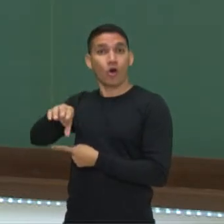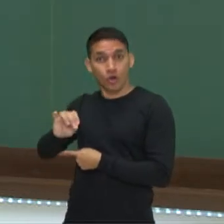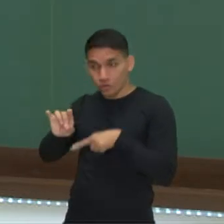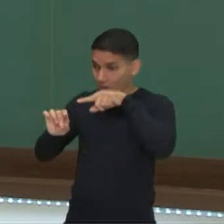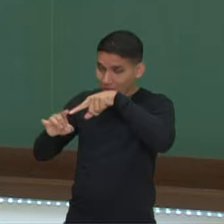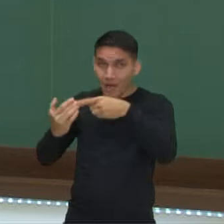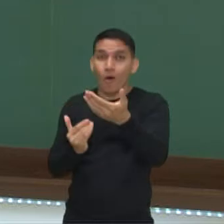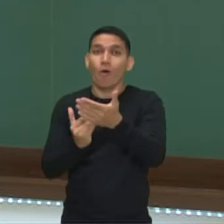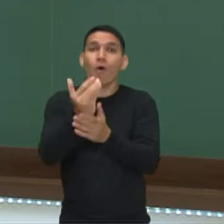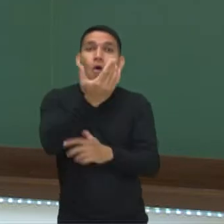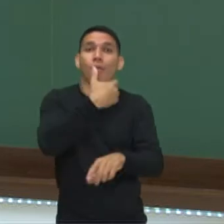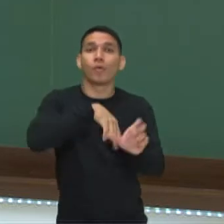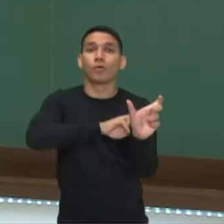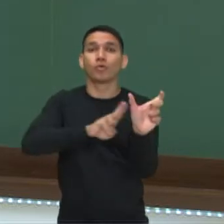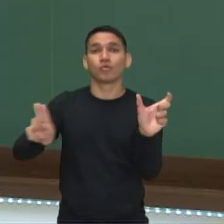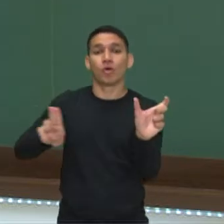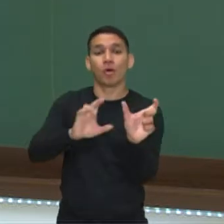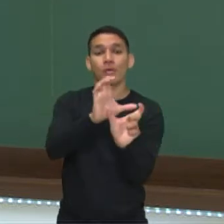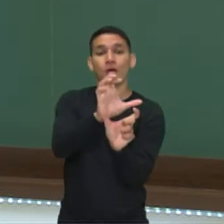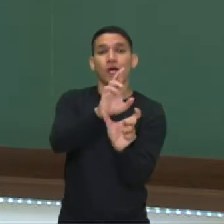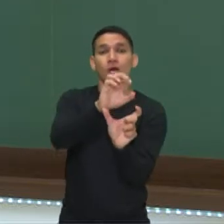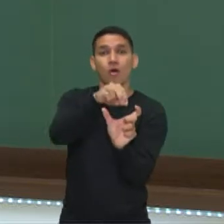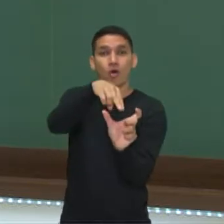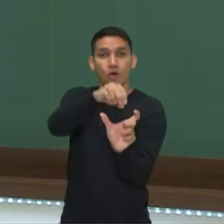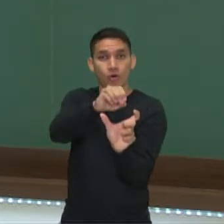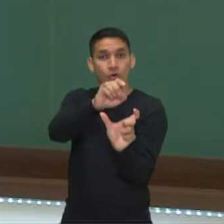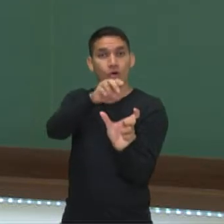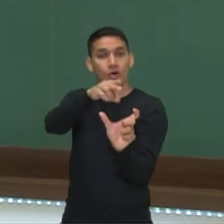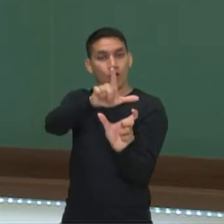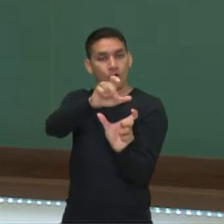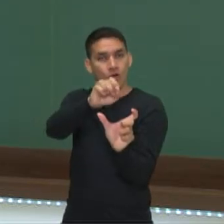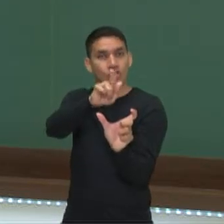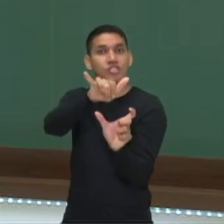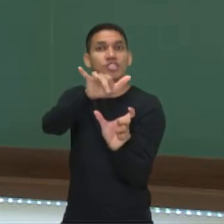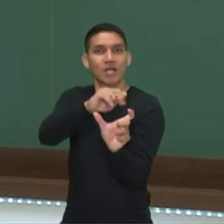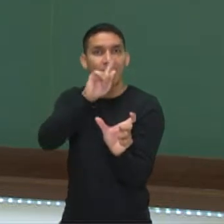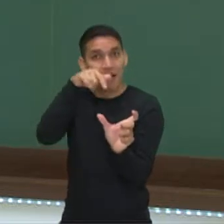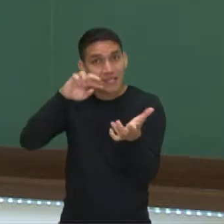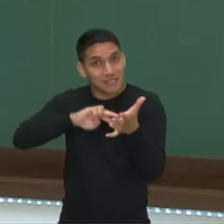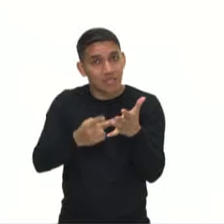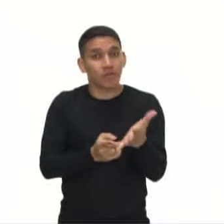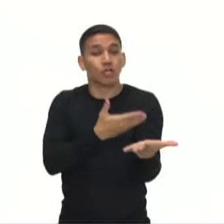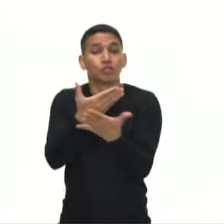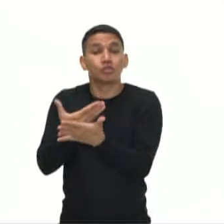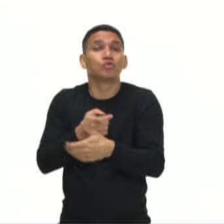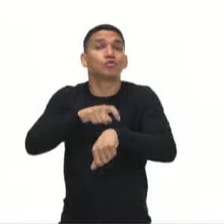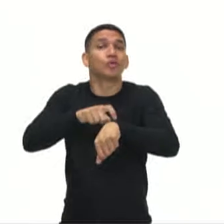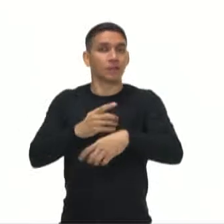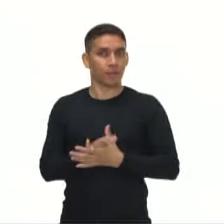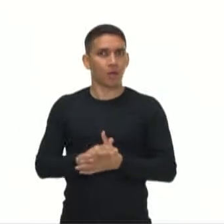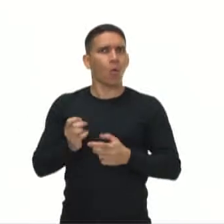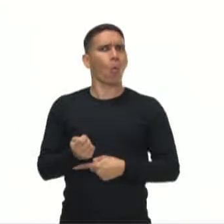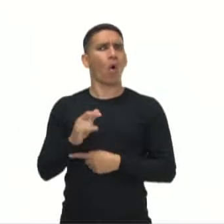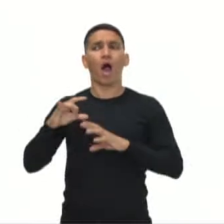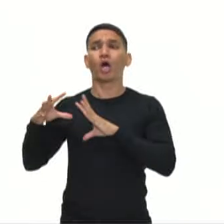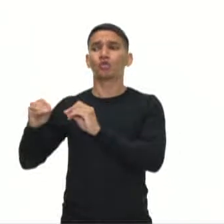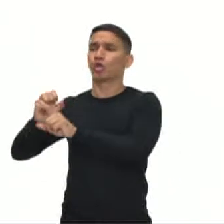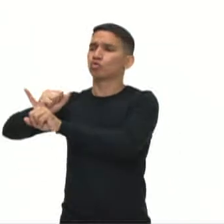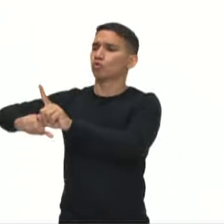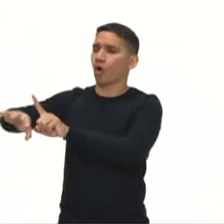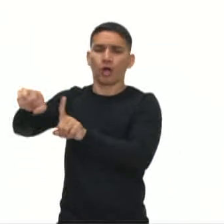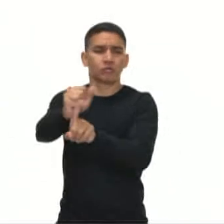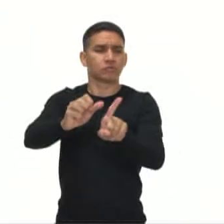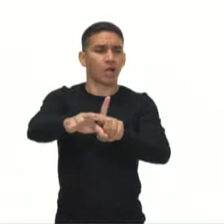cronologia, O estudo do tempo. Em quase todas as sociedades O tempo era, e ele ainda é,